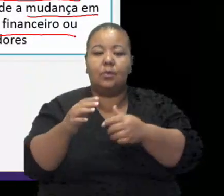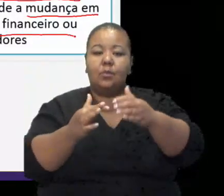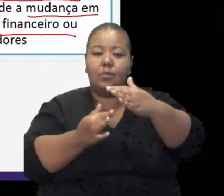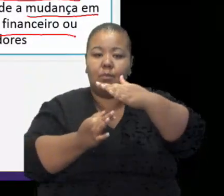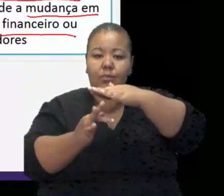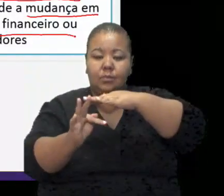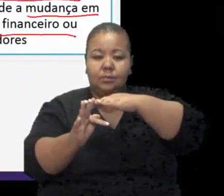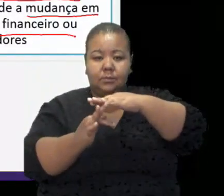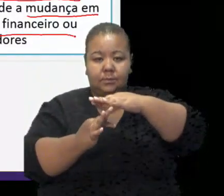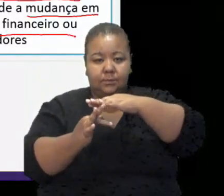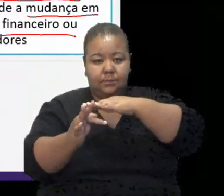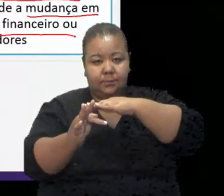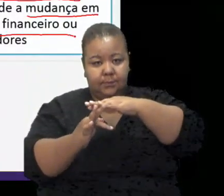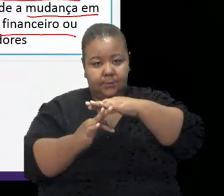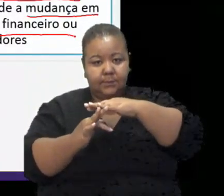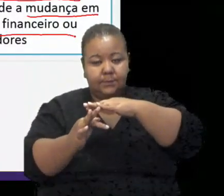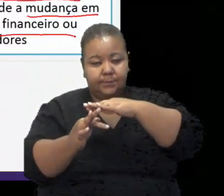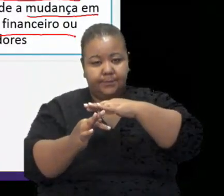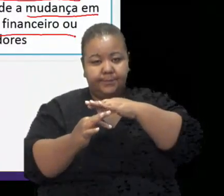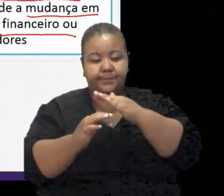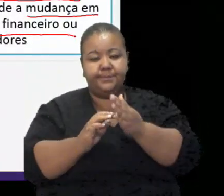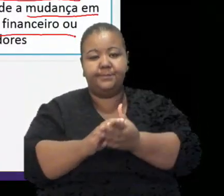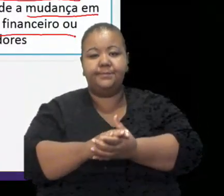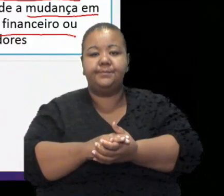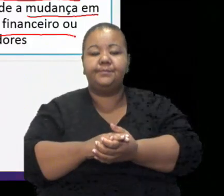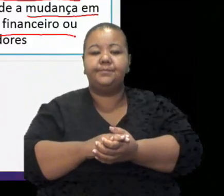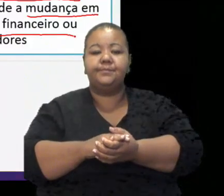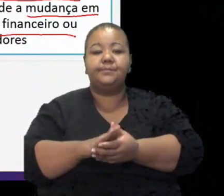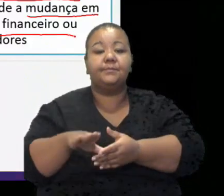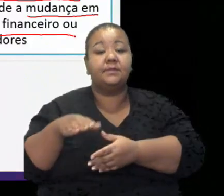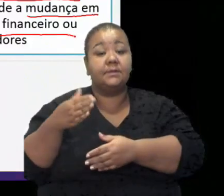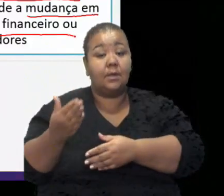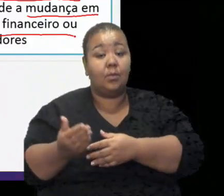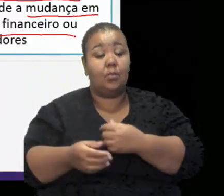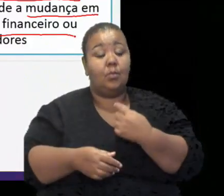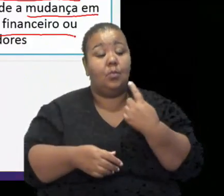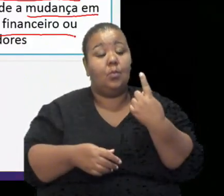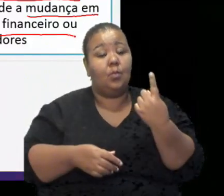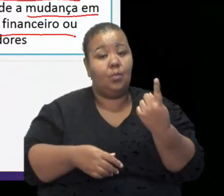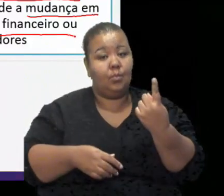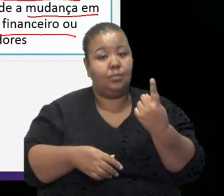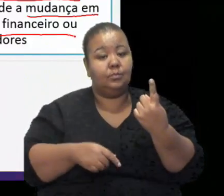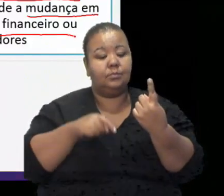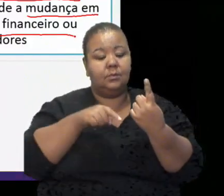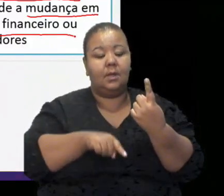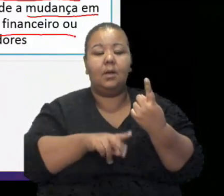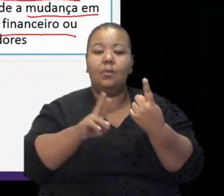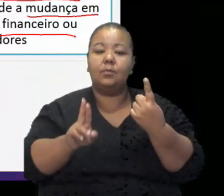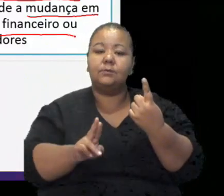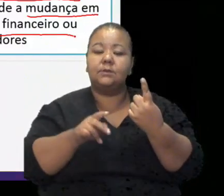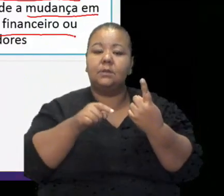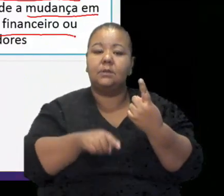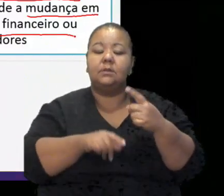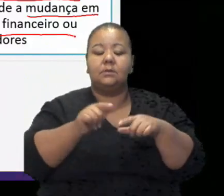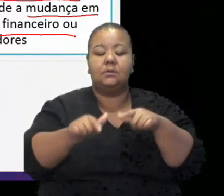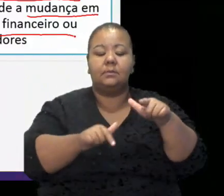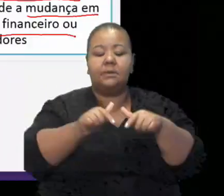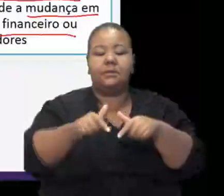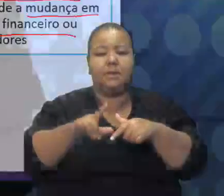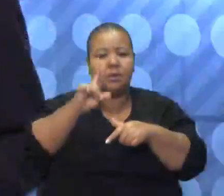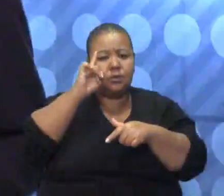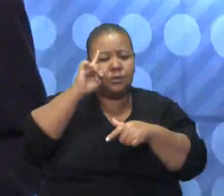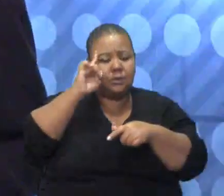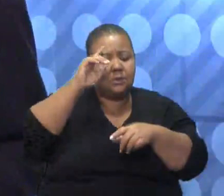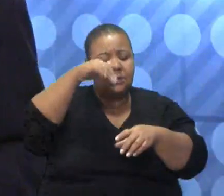com os nossos fornecedores. Então, enquanto um é usado para trabalhar com o dia a